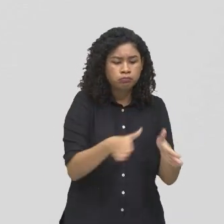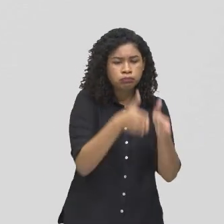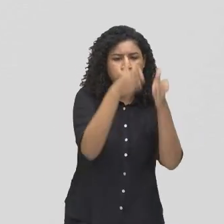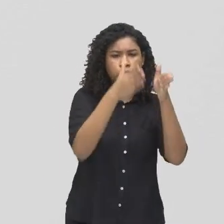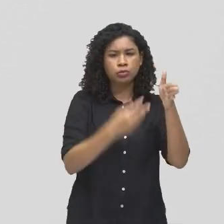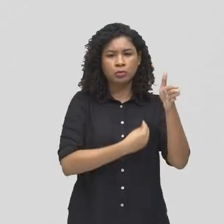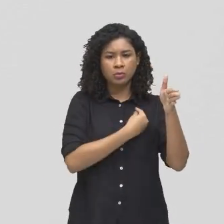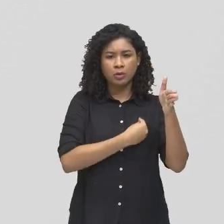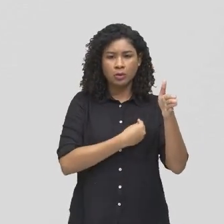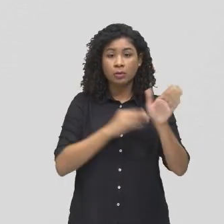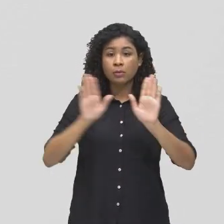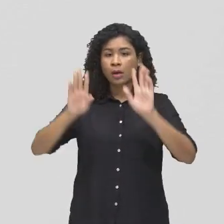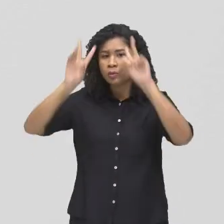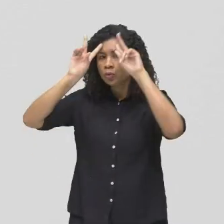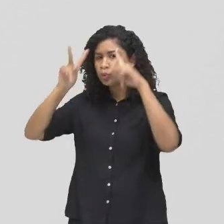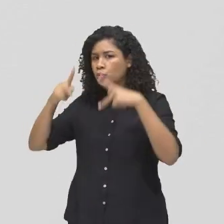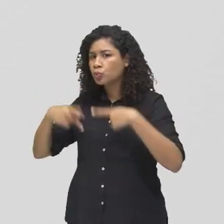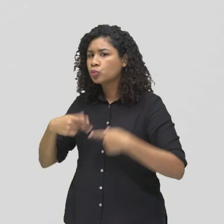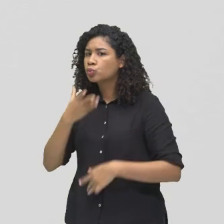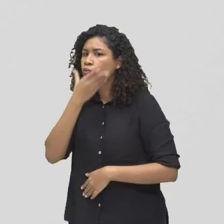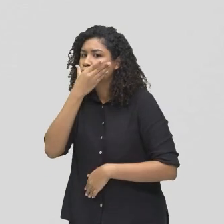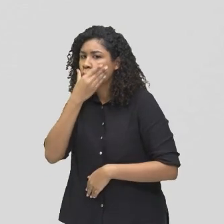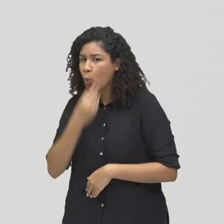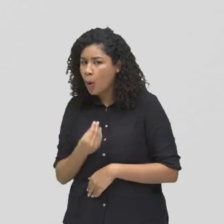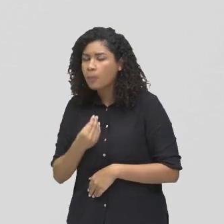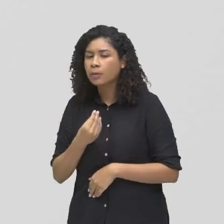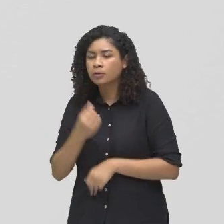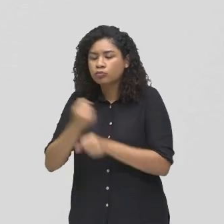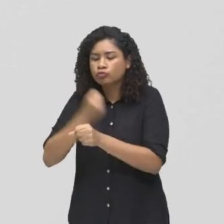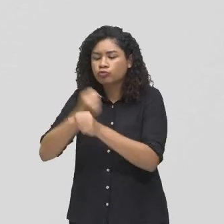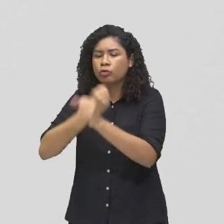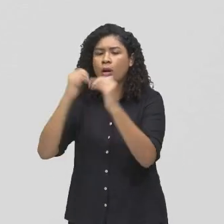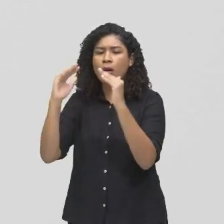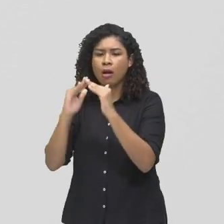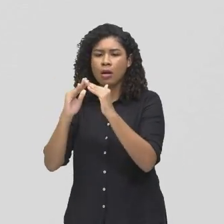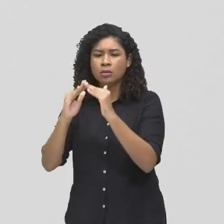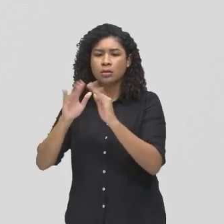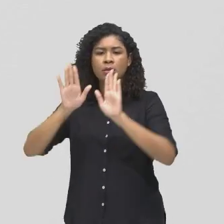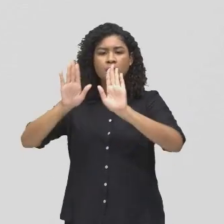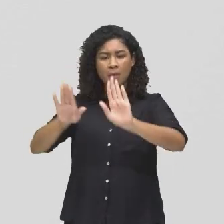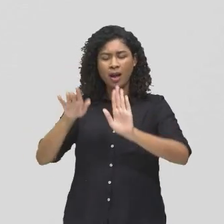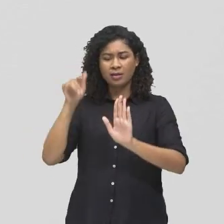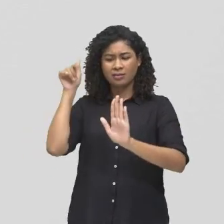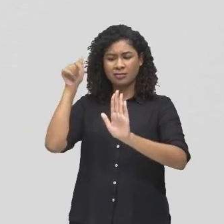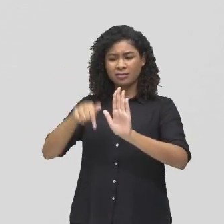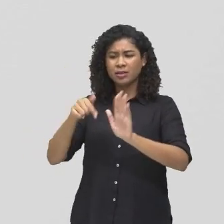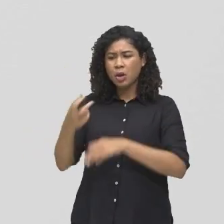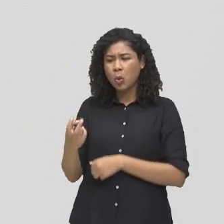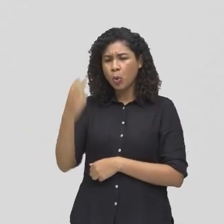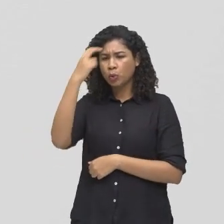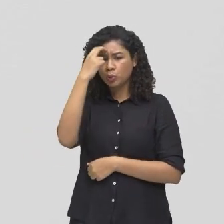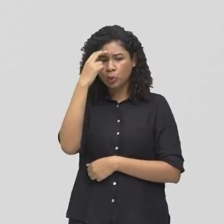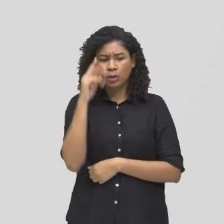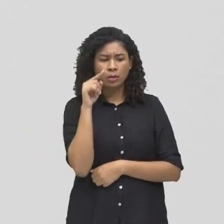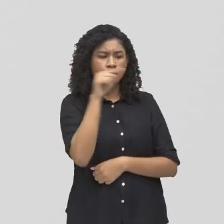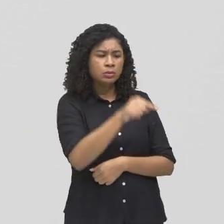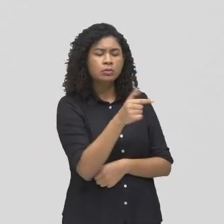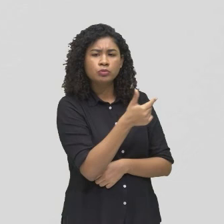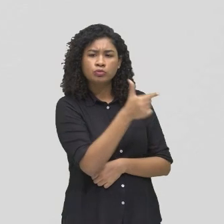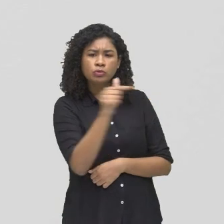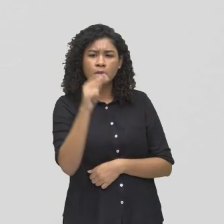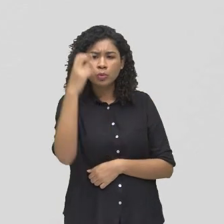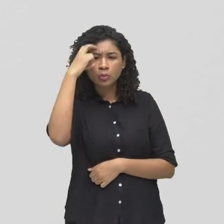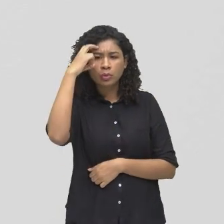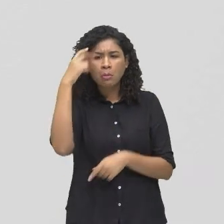Mas por que apenas ao homem é atribuída essa atividade como cultura? Antes de nós respondermos essa